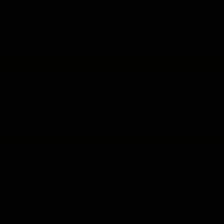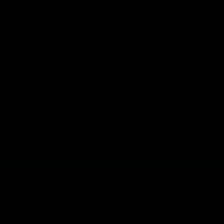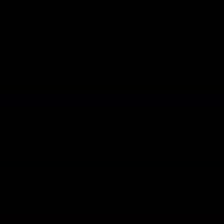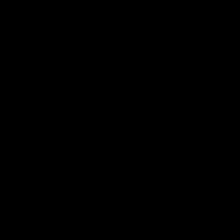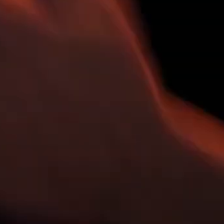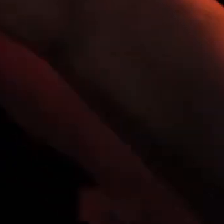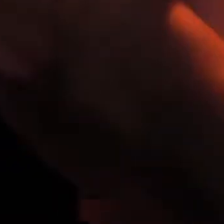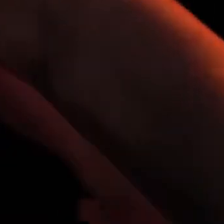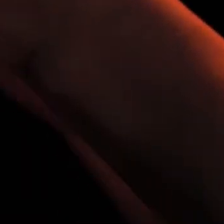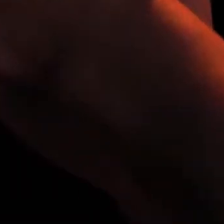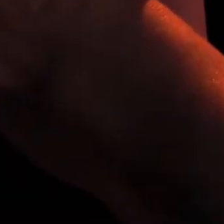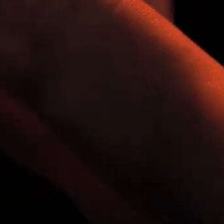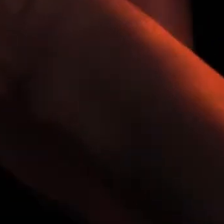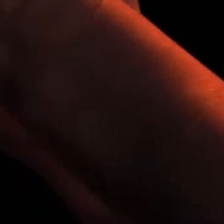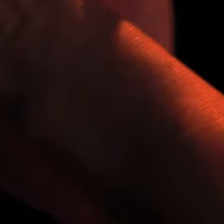Entre as mãos de Liesa.